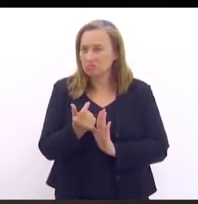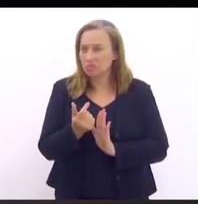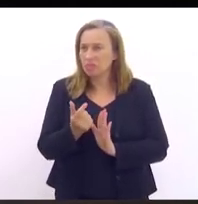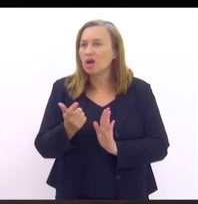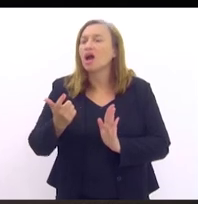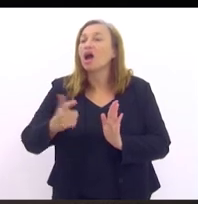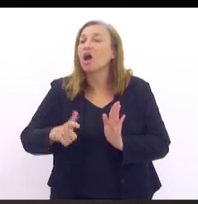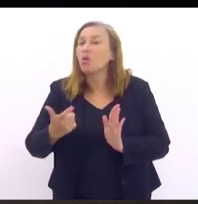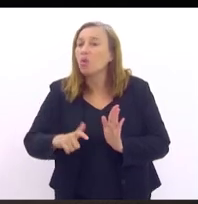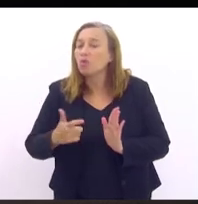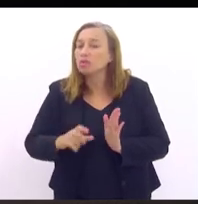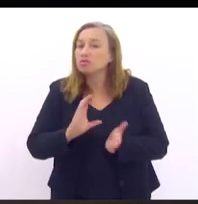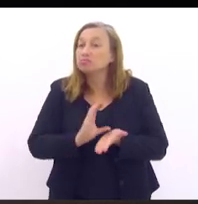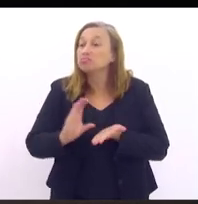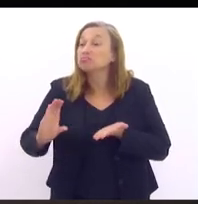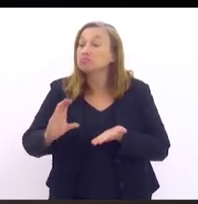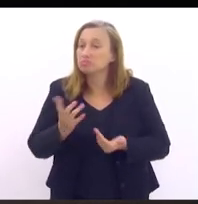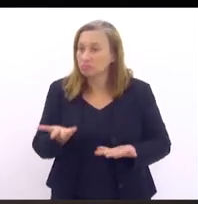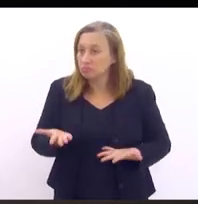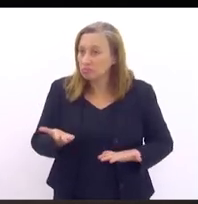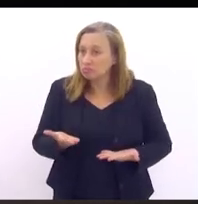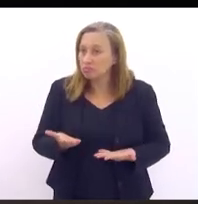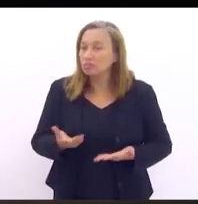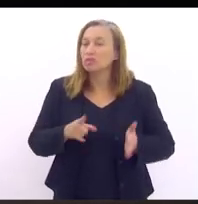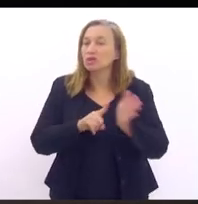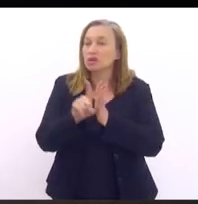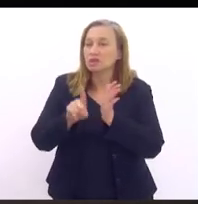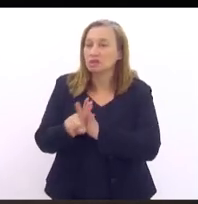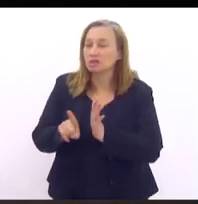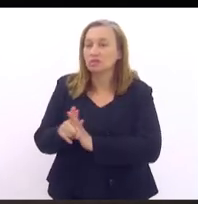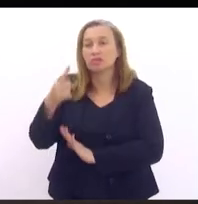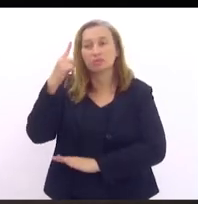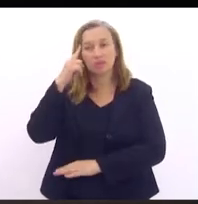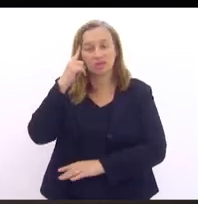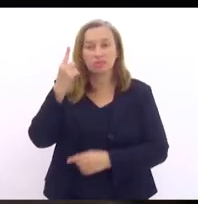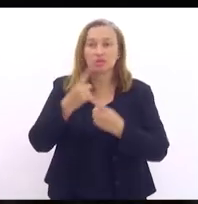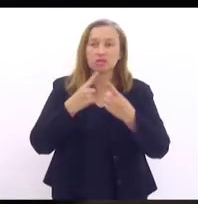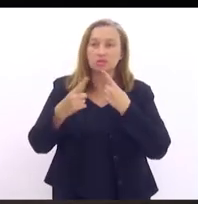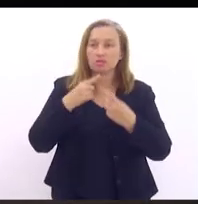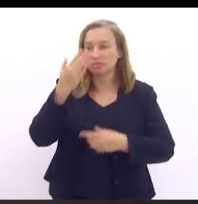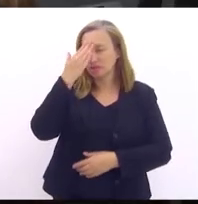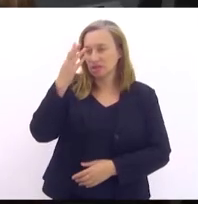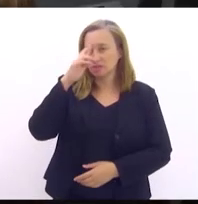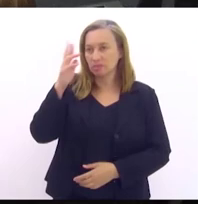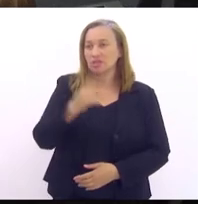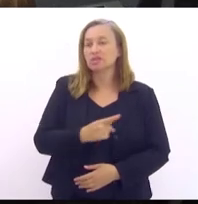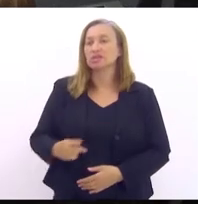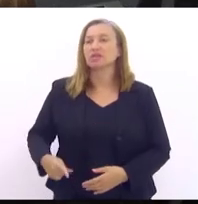serão alocados esses recursos? Eu trago essas perguntas para reflexão e debate. Obrigada, presidente.